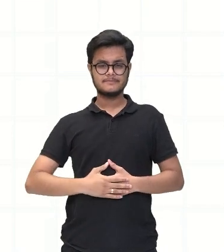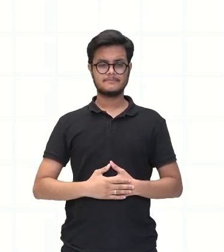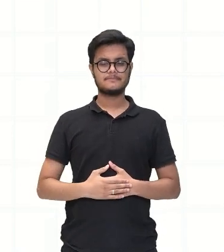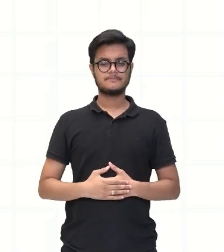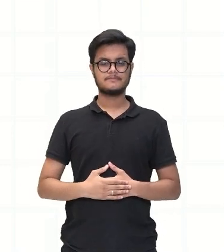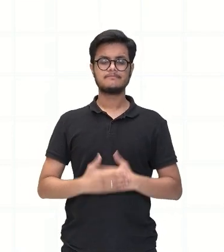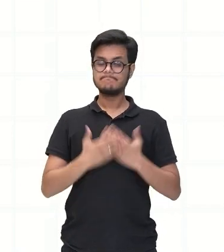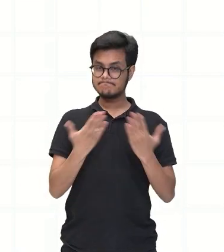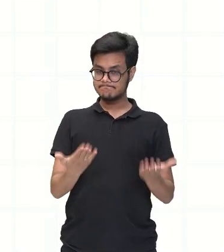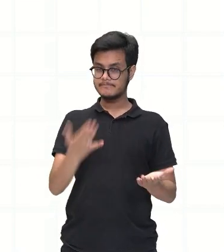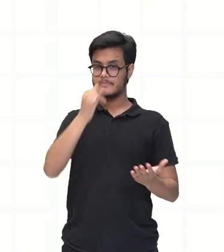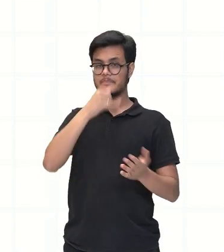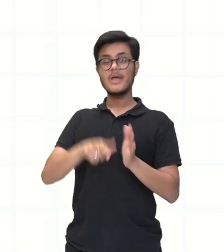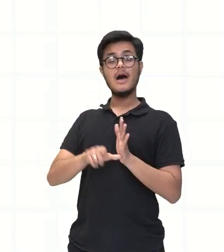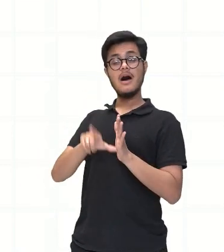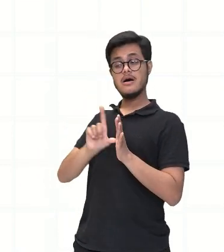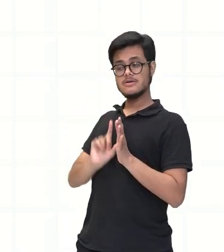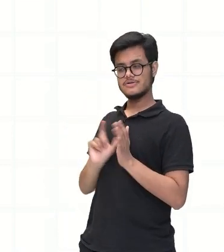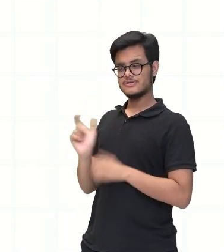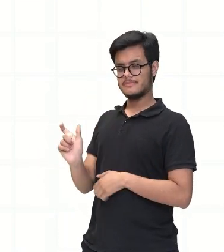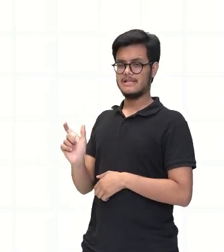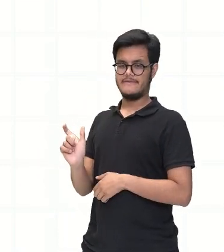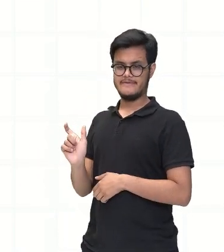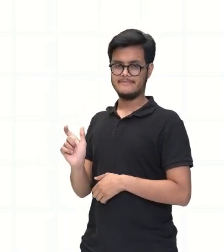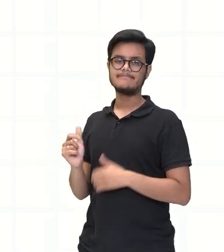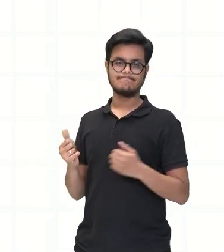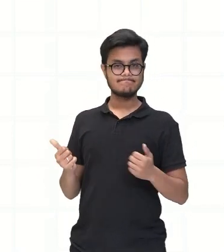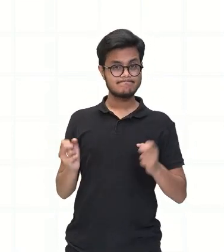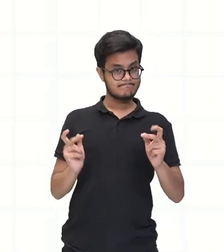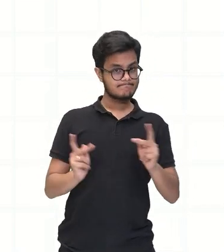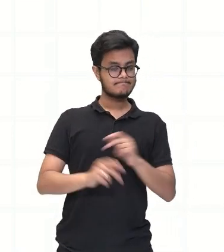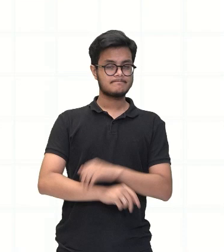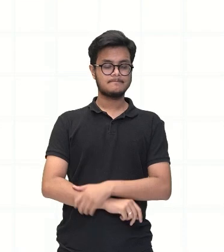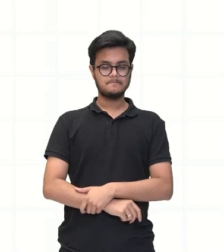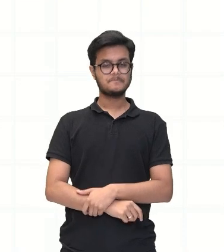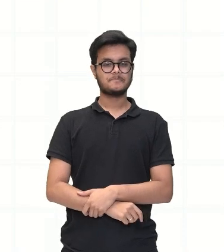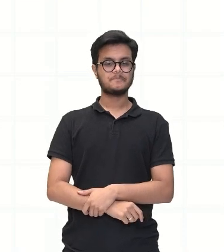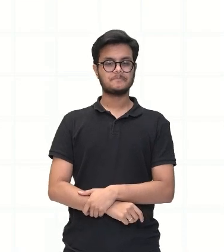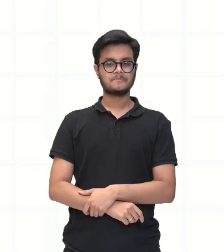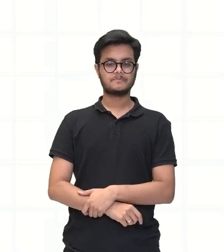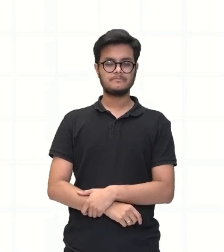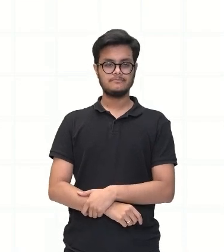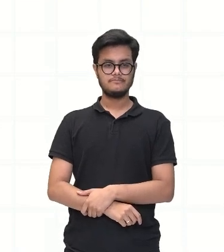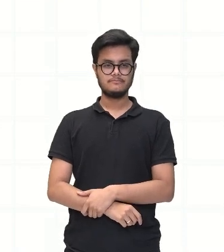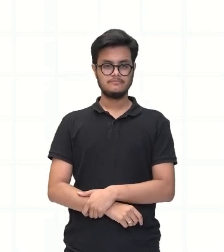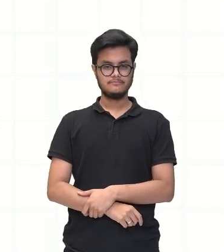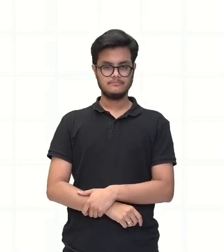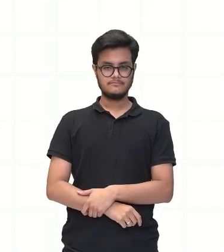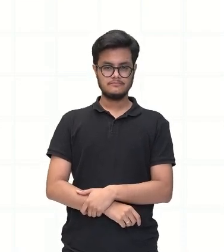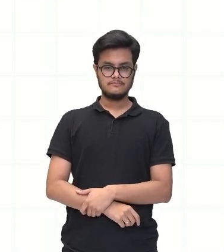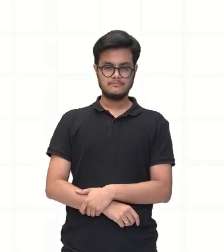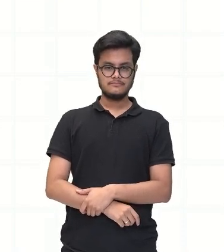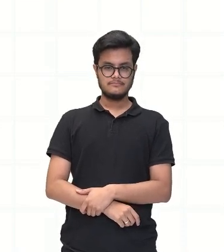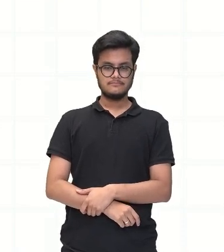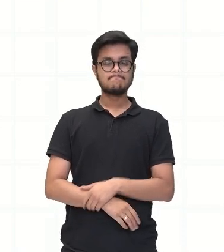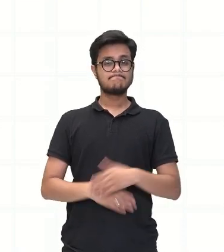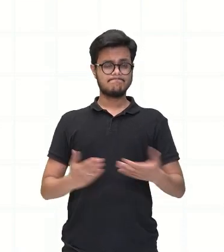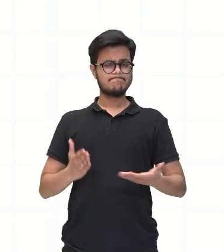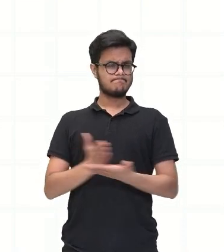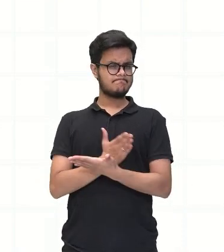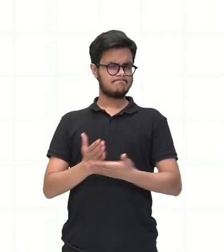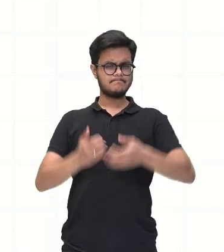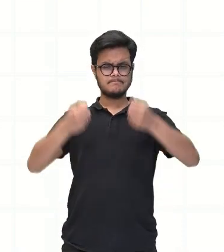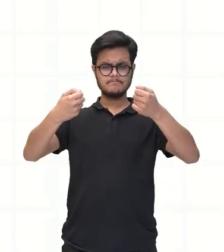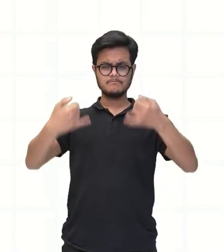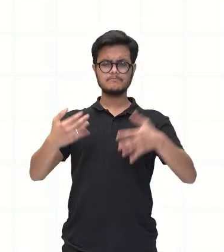vem de pré, anterior, no início, ok? Muito bem. Então vamos lá, vamos prosseguindo aqui algumas situações em que você